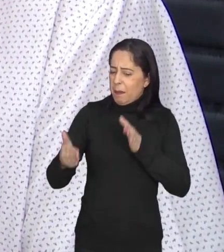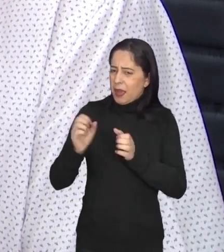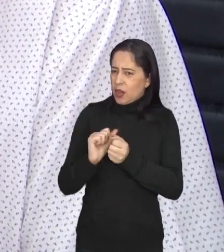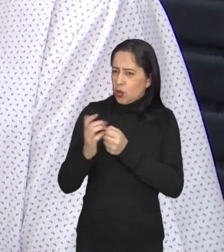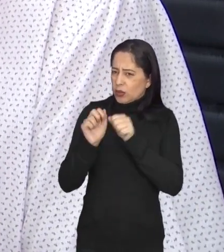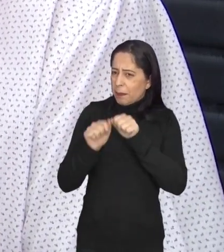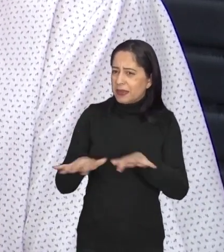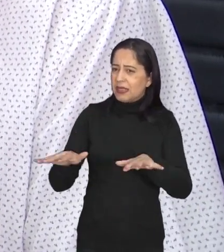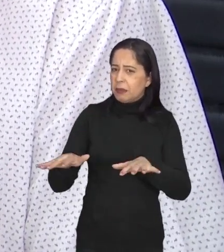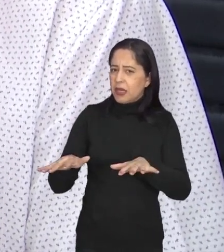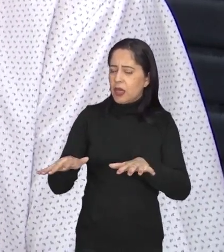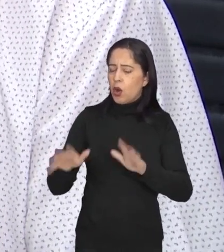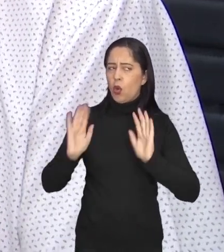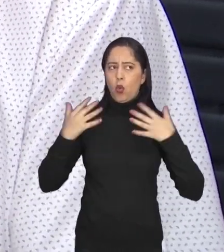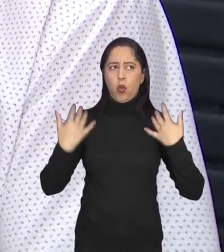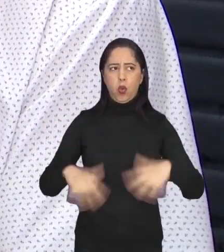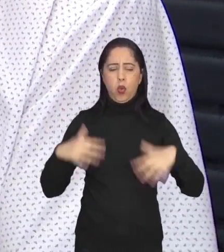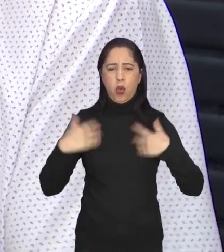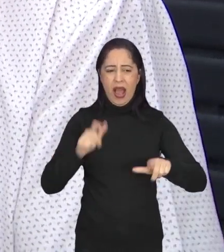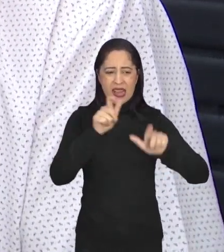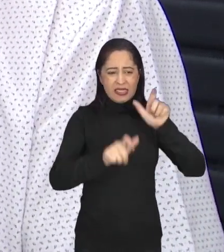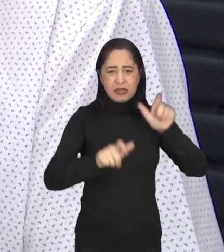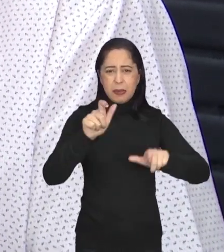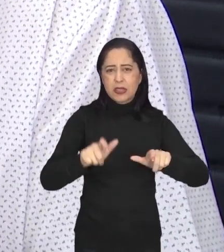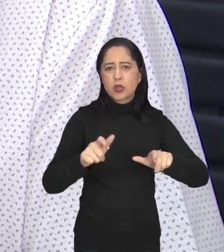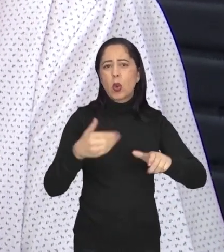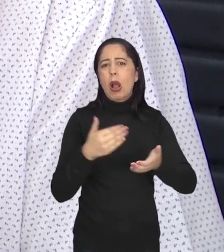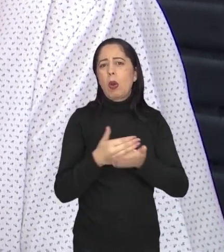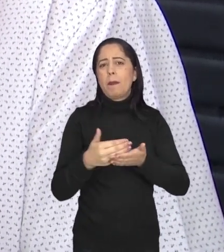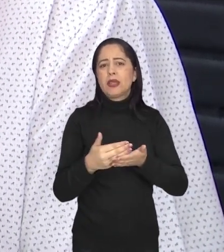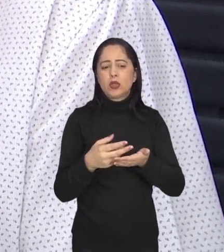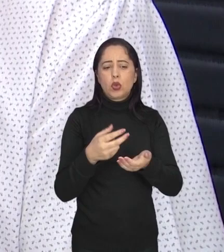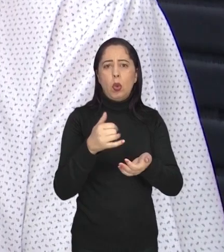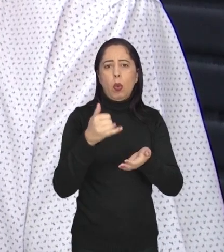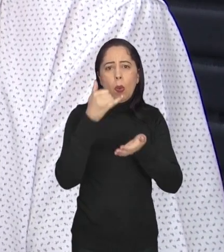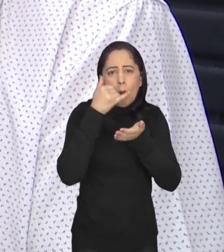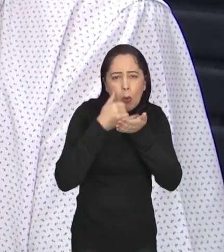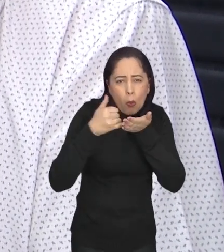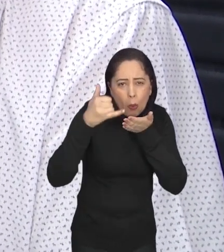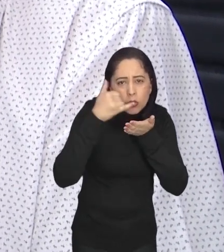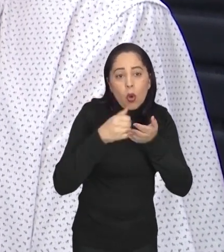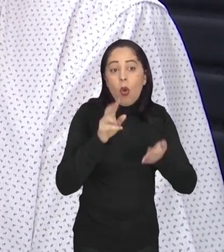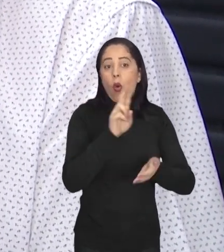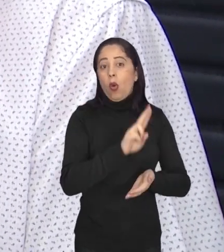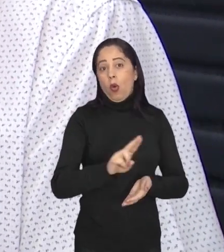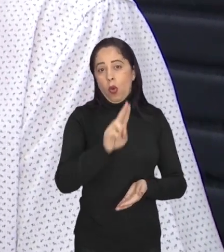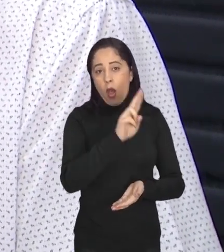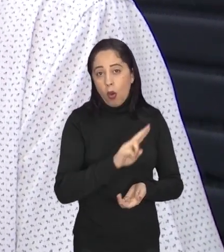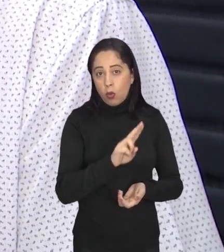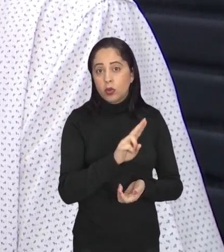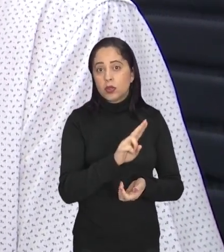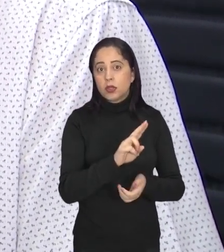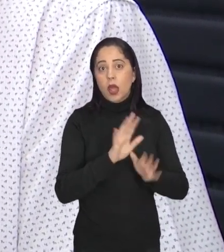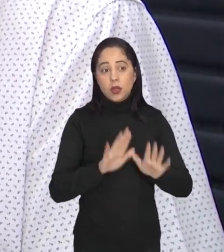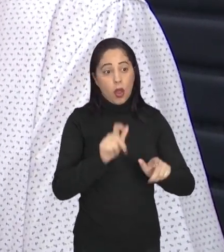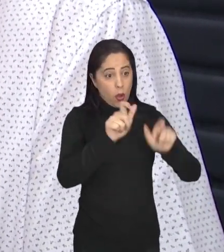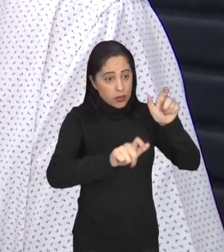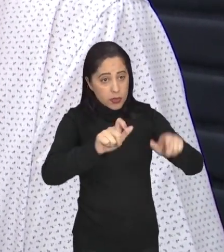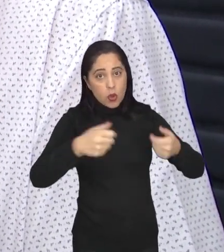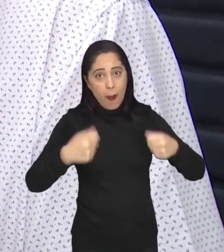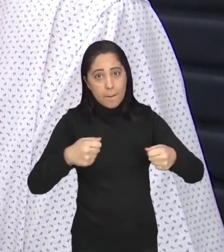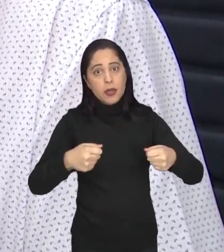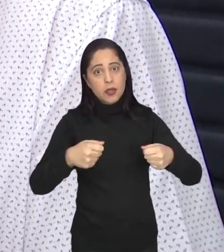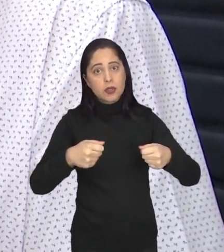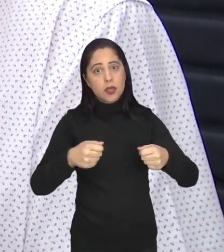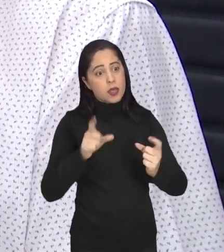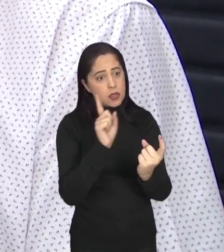dificuldade, foi principalmente na pandemia, o quanto que cresceu na questão dos usuários, das pessoas que estão precisando desse tipo também de profissionais,